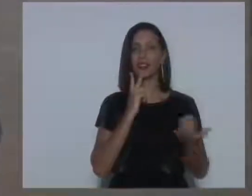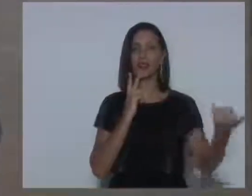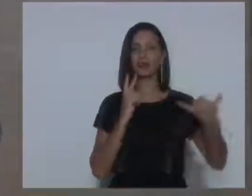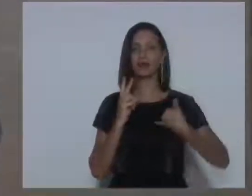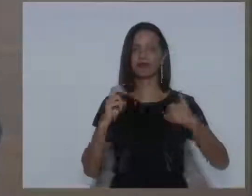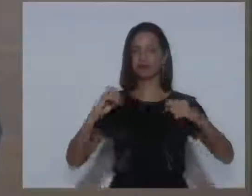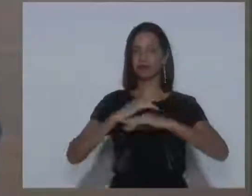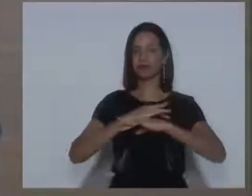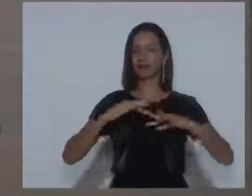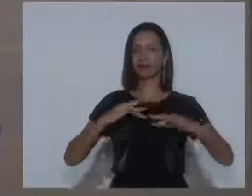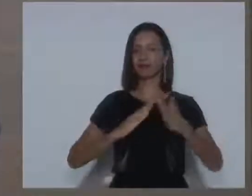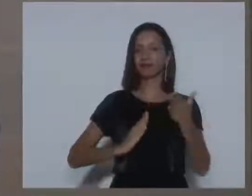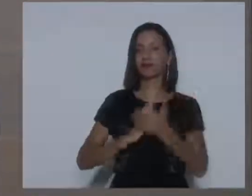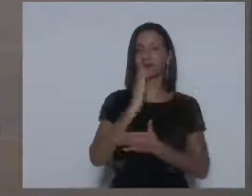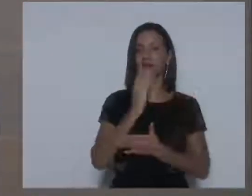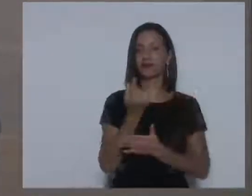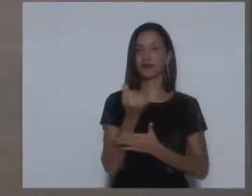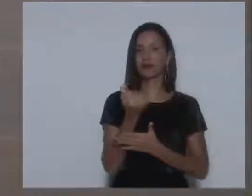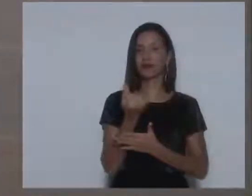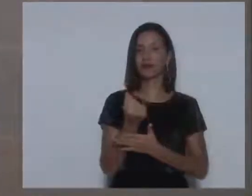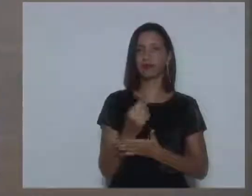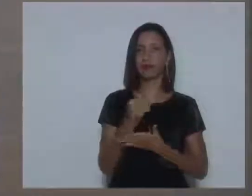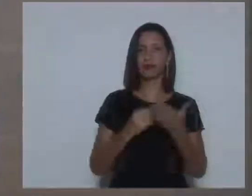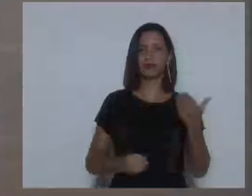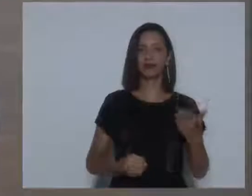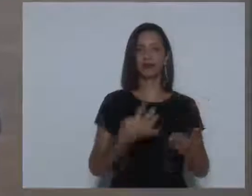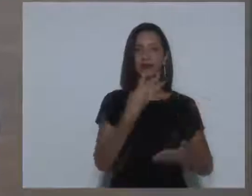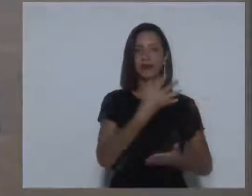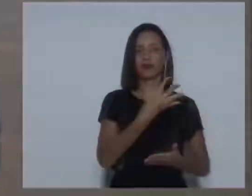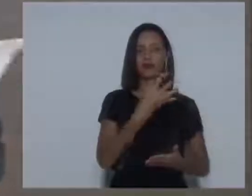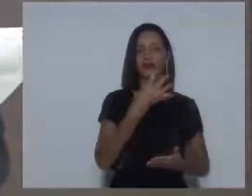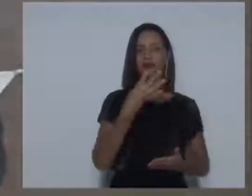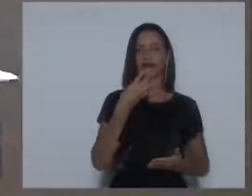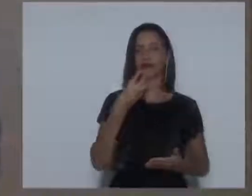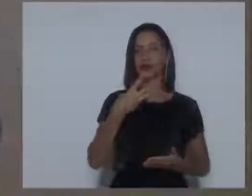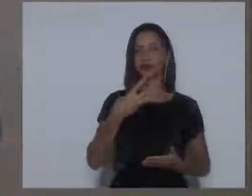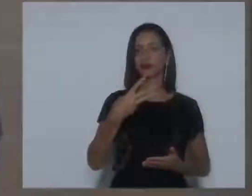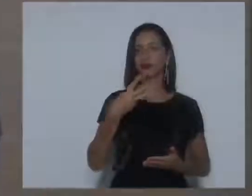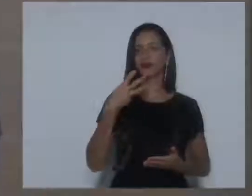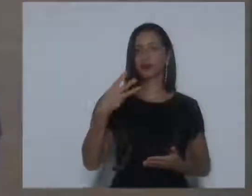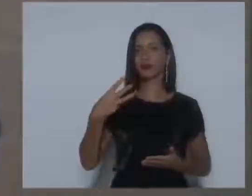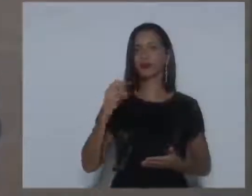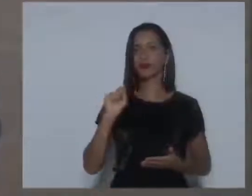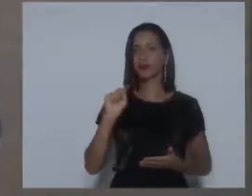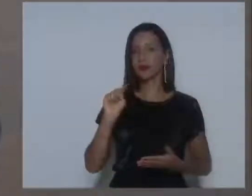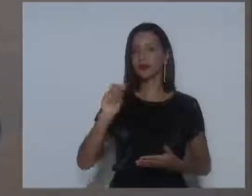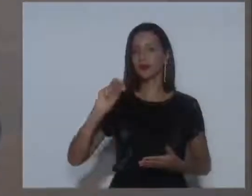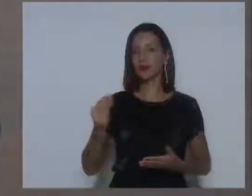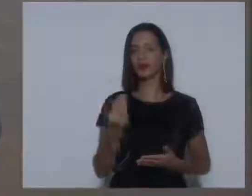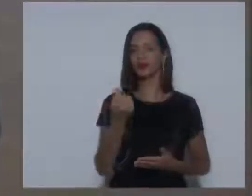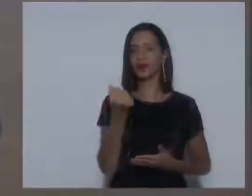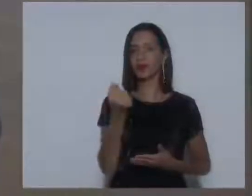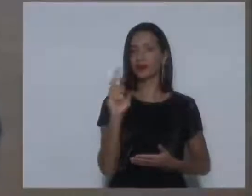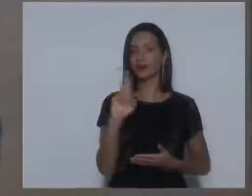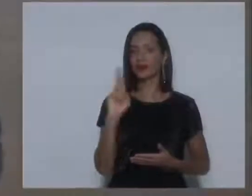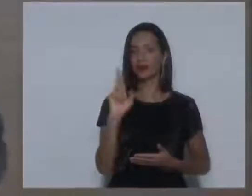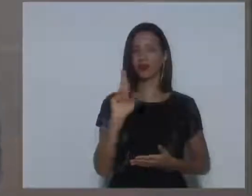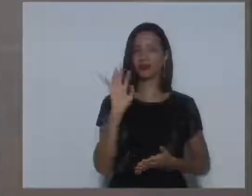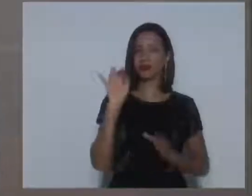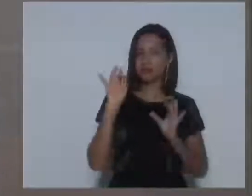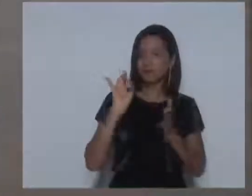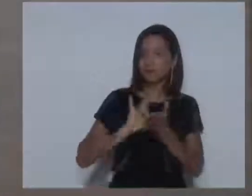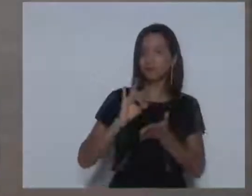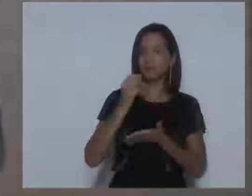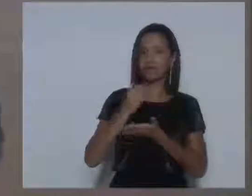aprovou um orçamento de 433 milhões de reais, né? Quando, na verdade, senhor prefeito, o orçamento da cidade é